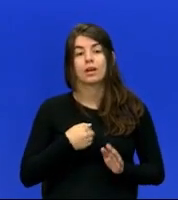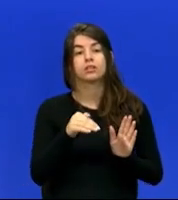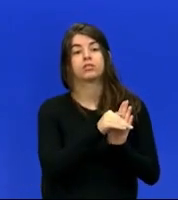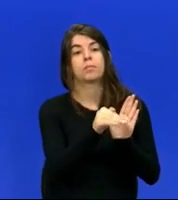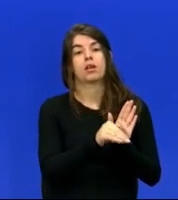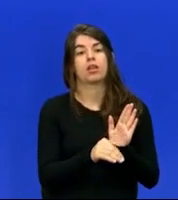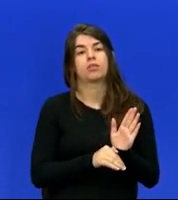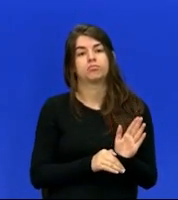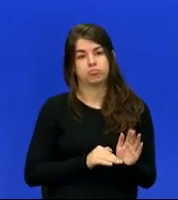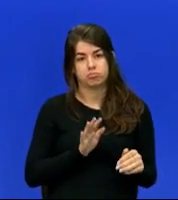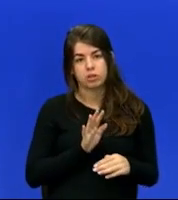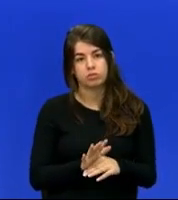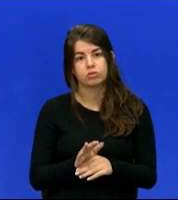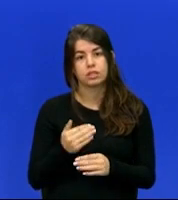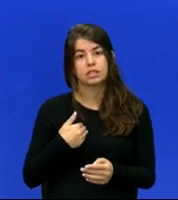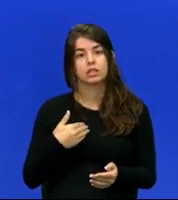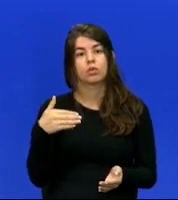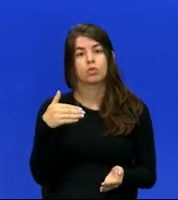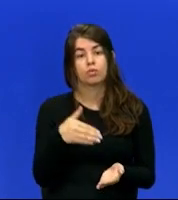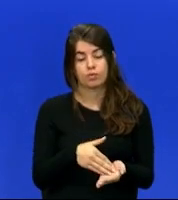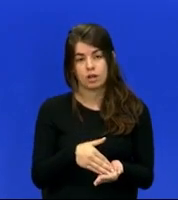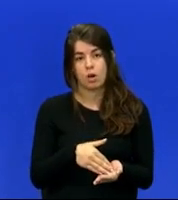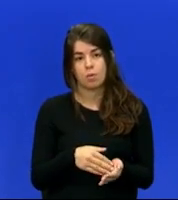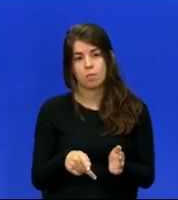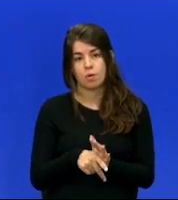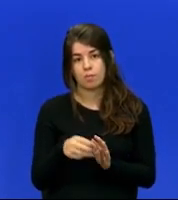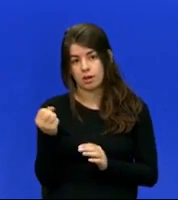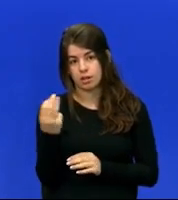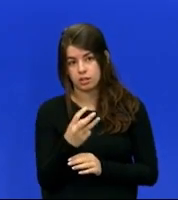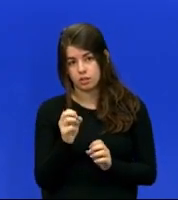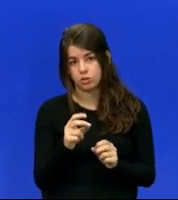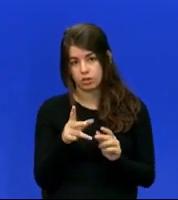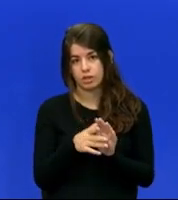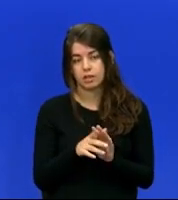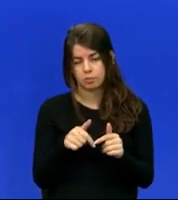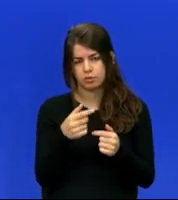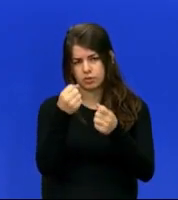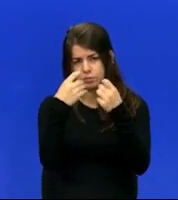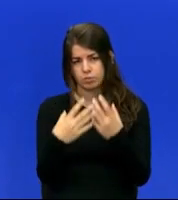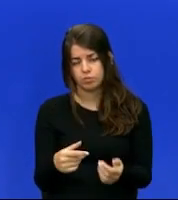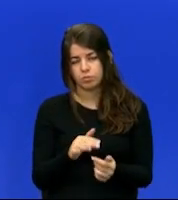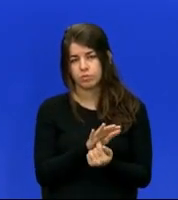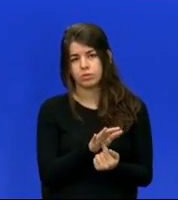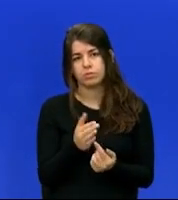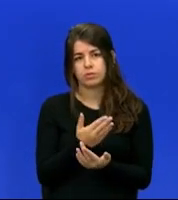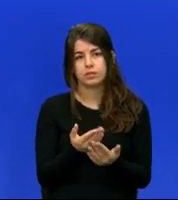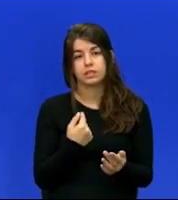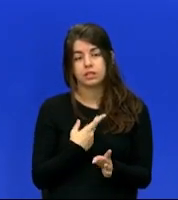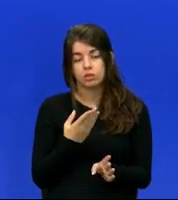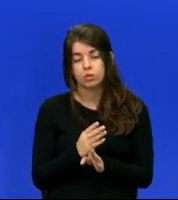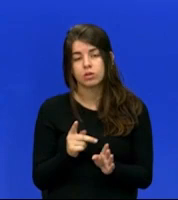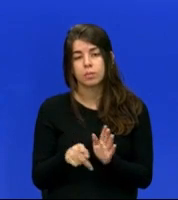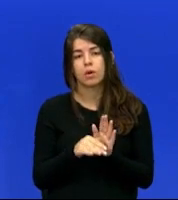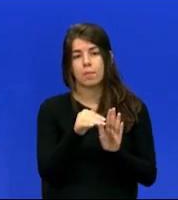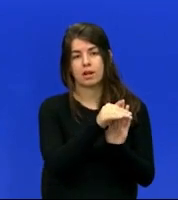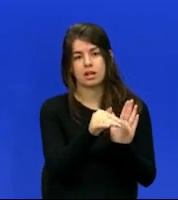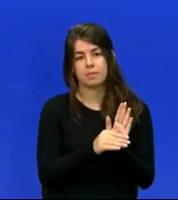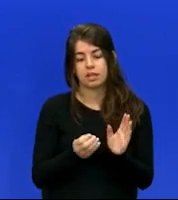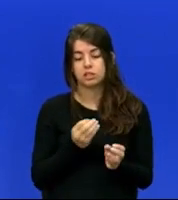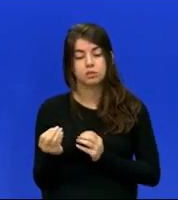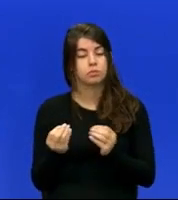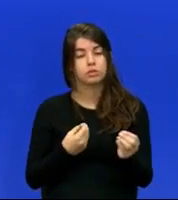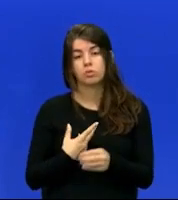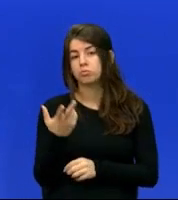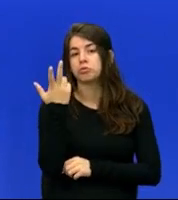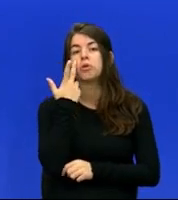tabelas. Essas tabelas estão no final da unidade 3, tá? É onde você vai estar encontrando a tabela de distribuição